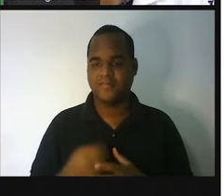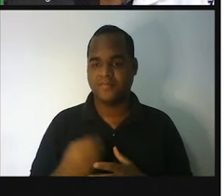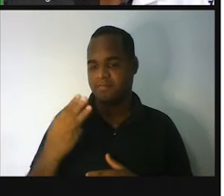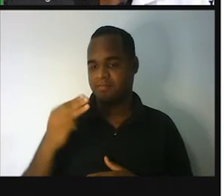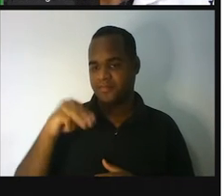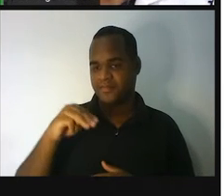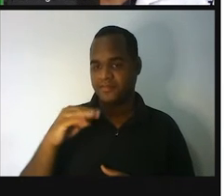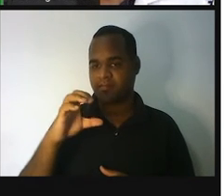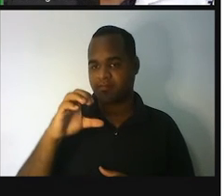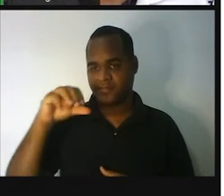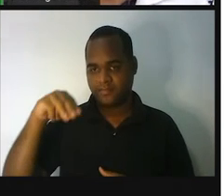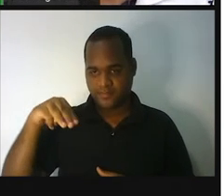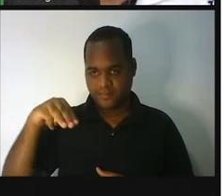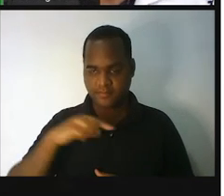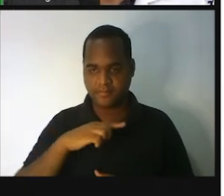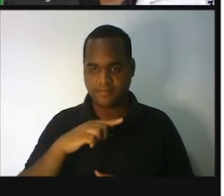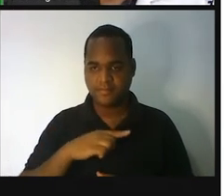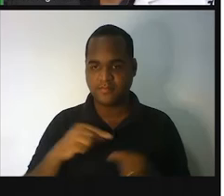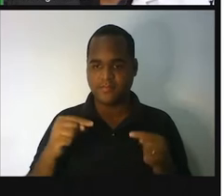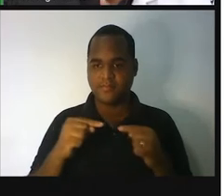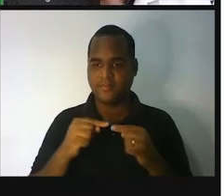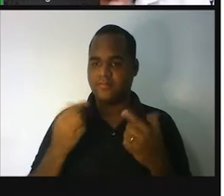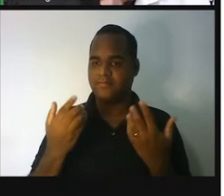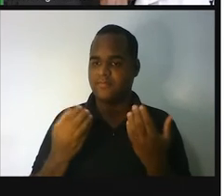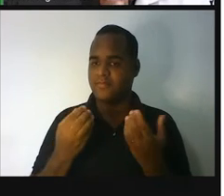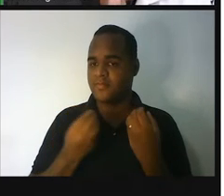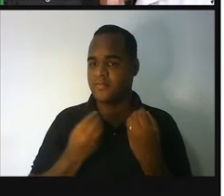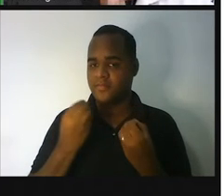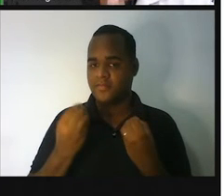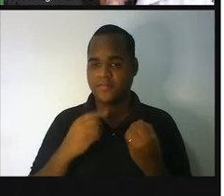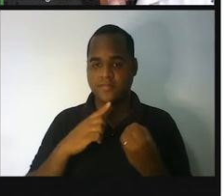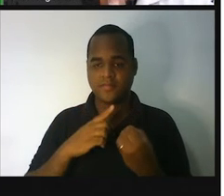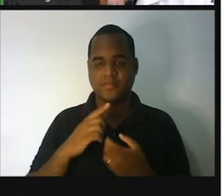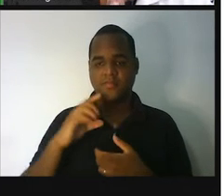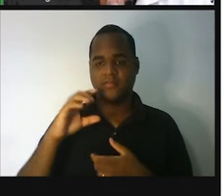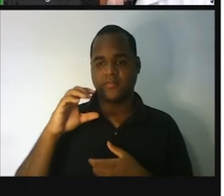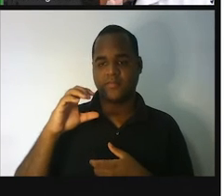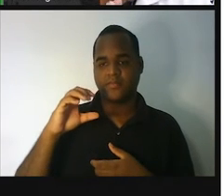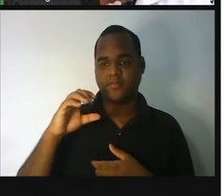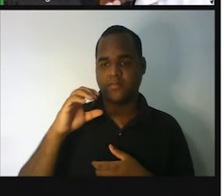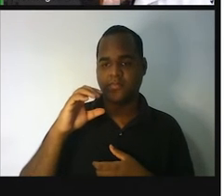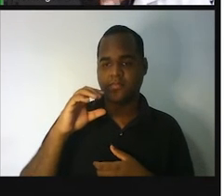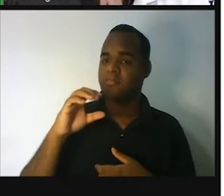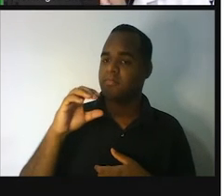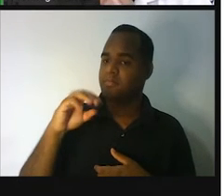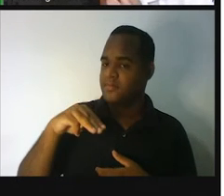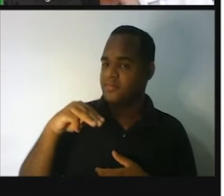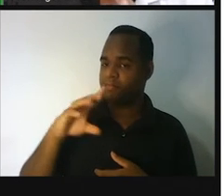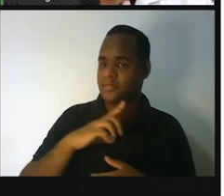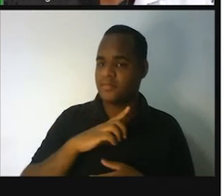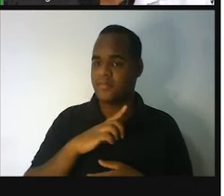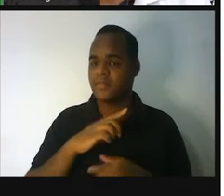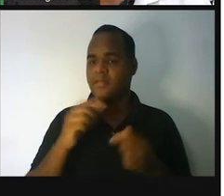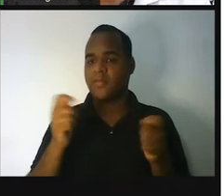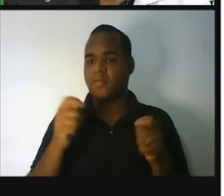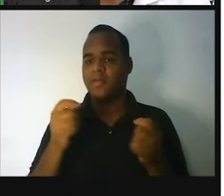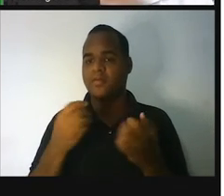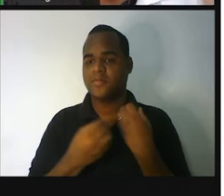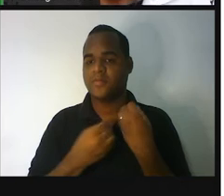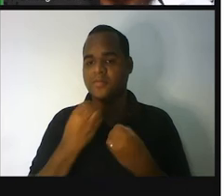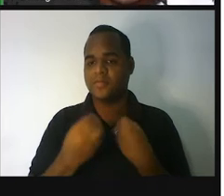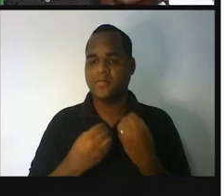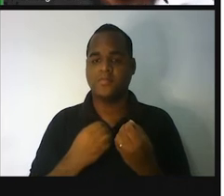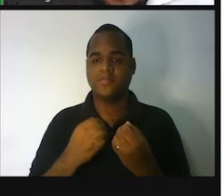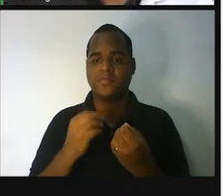centímetros aí você analisa assim saindo do método pelos queria e você tiver a